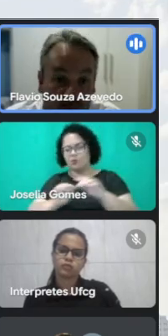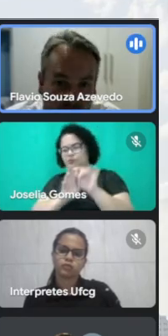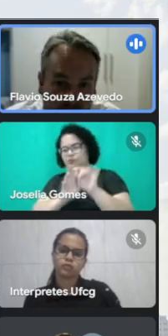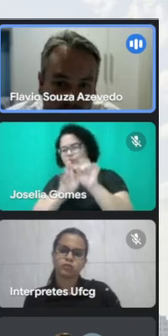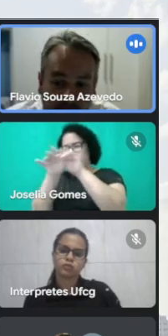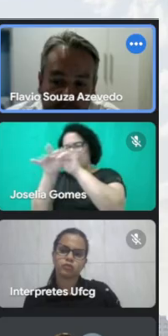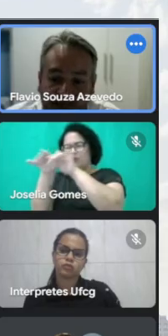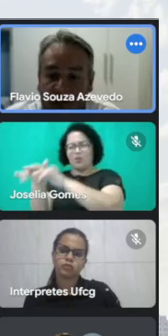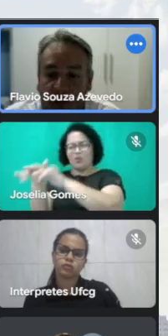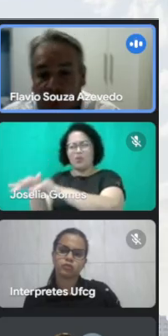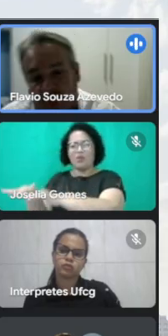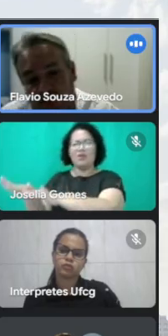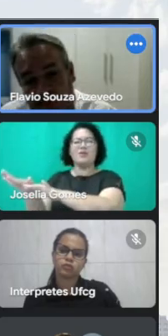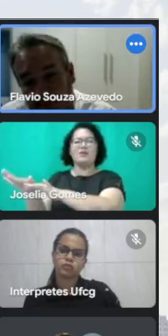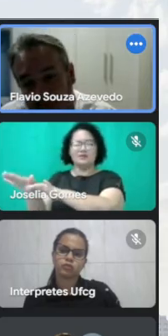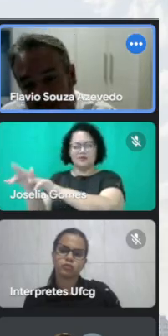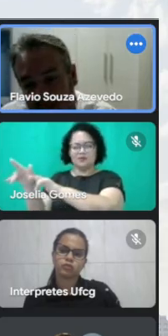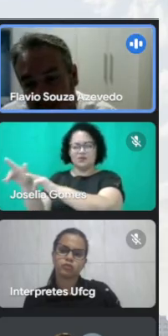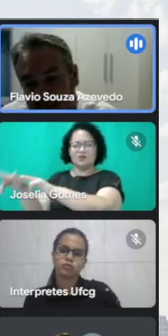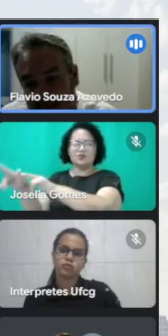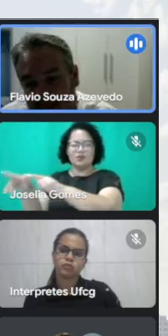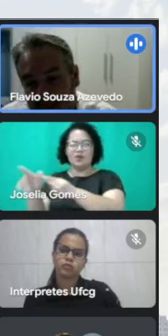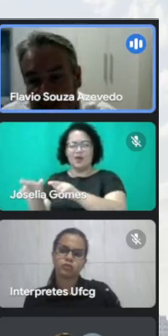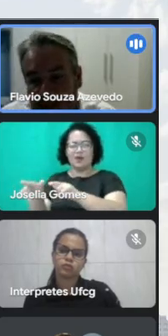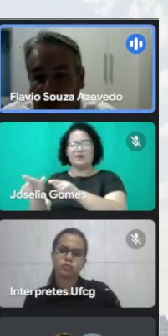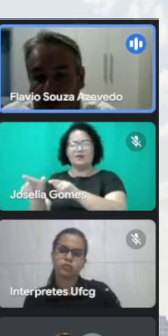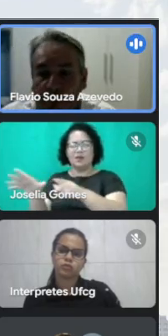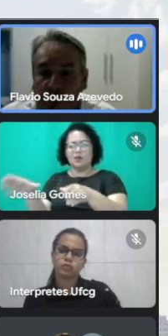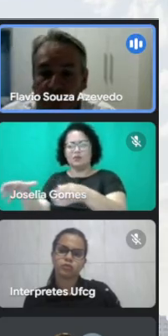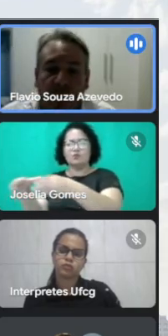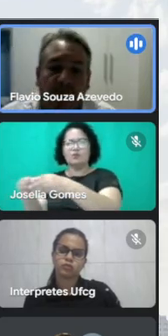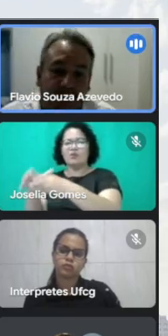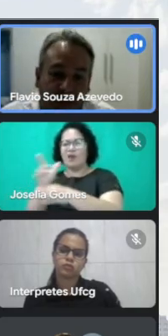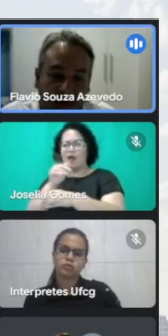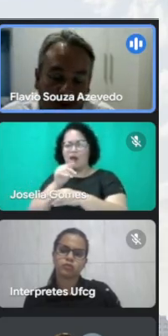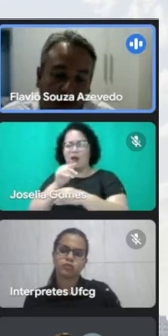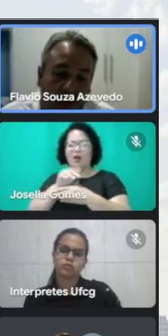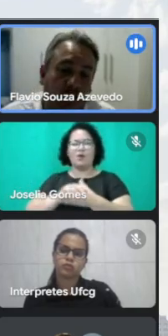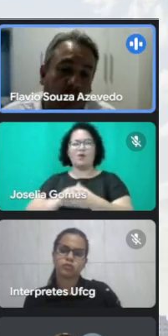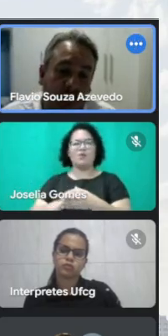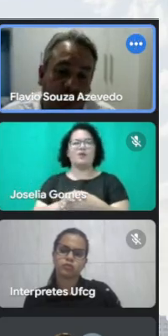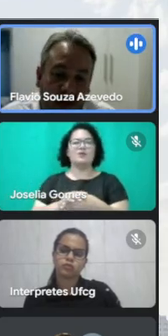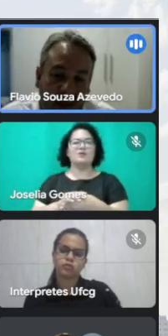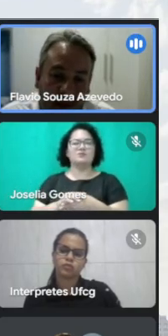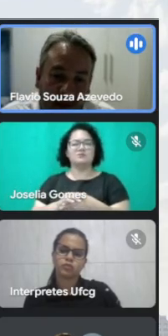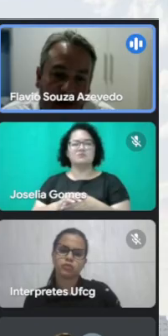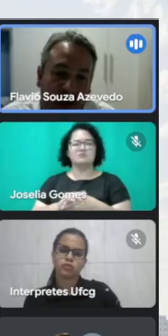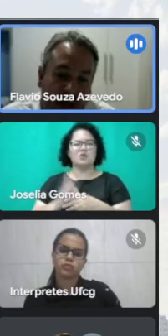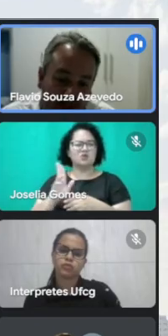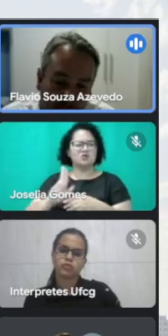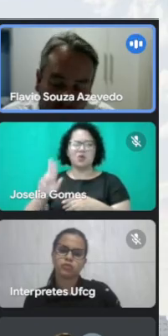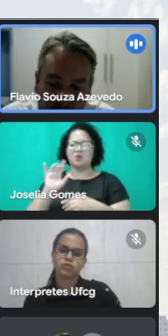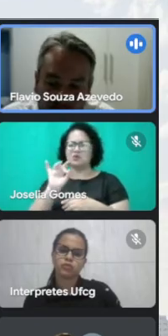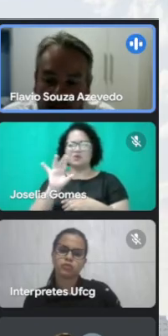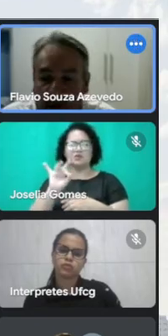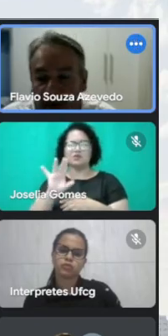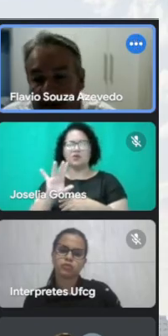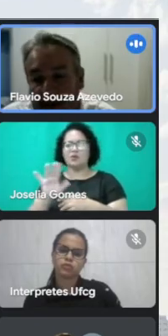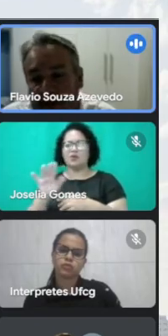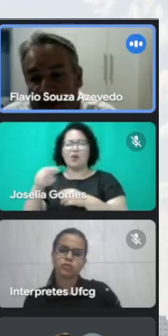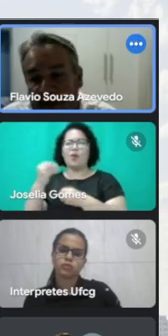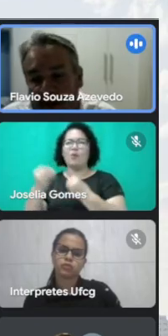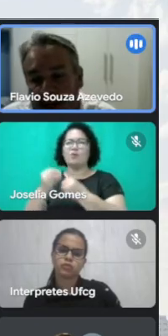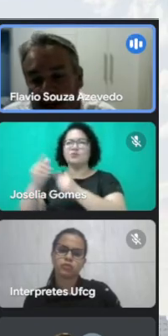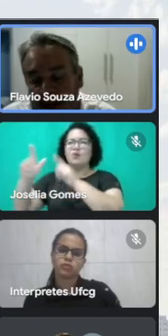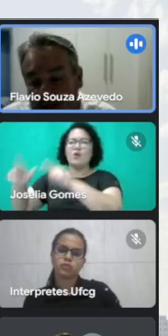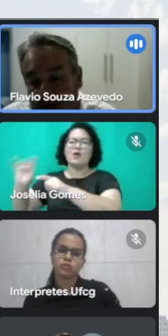úmidas naturais. Então, ele serve apenas como um reservatório, um recipiente para receber,